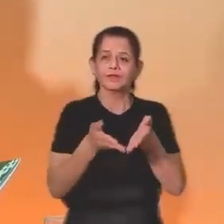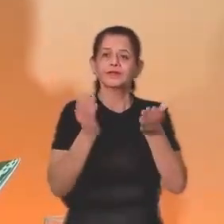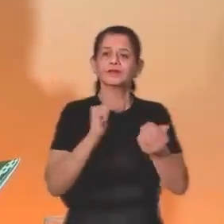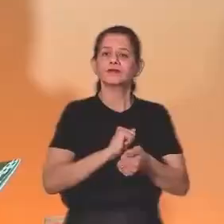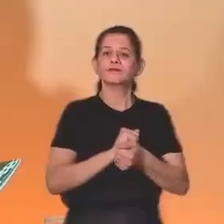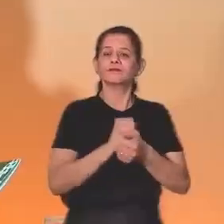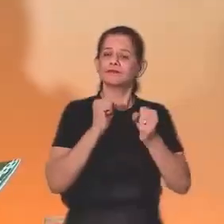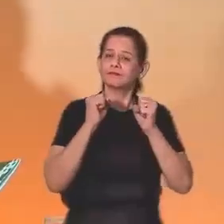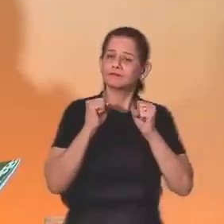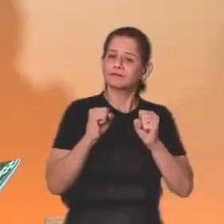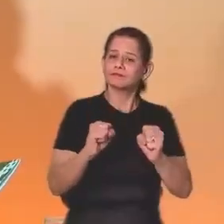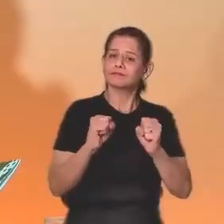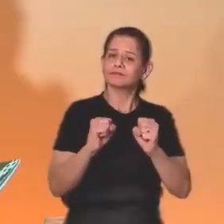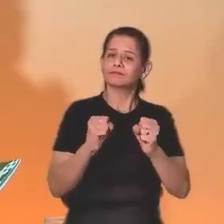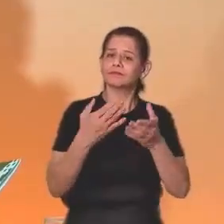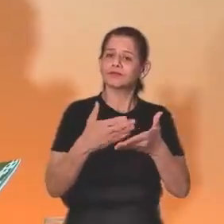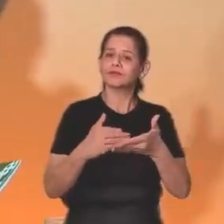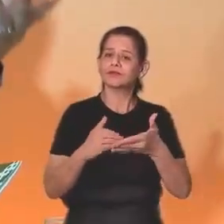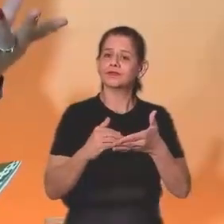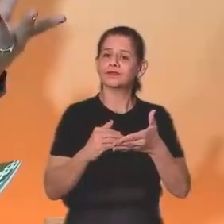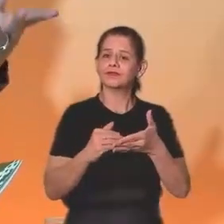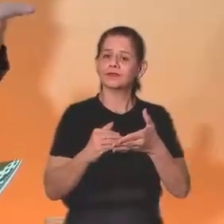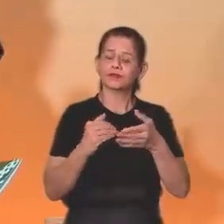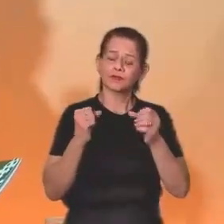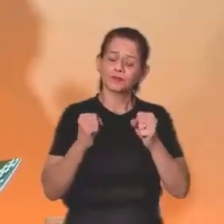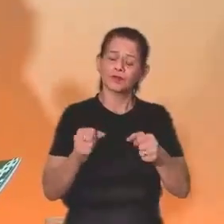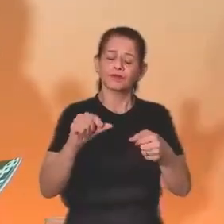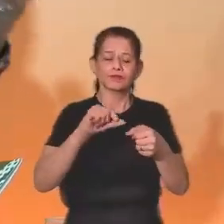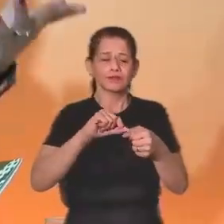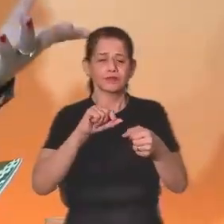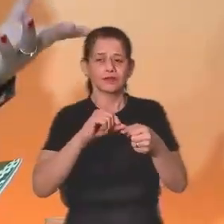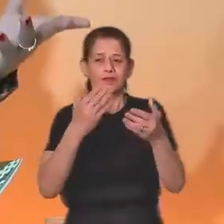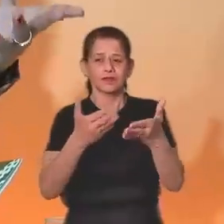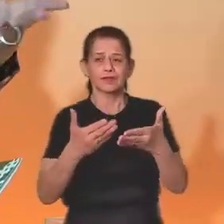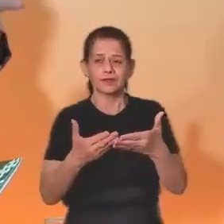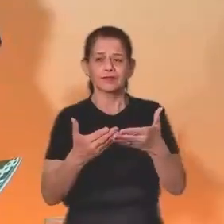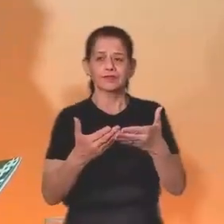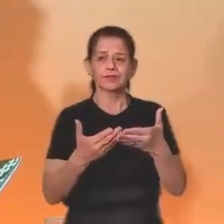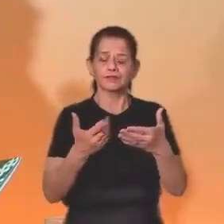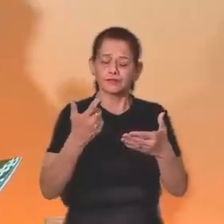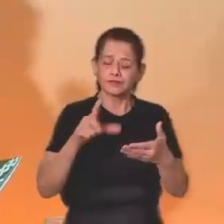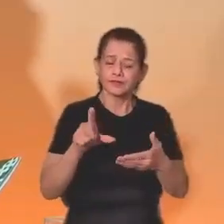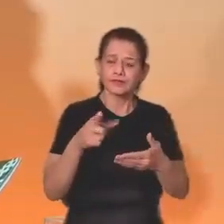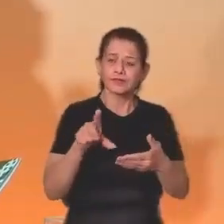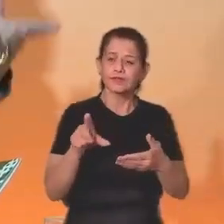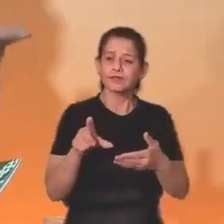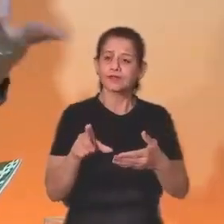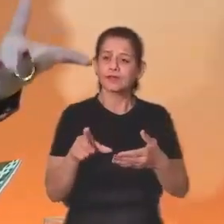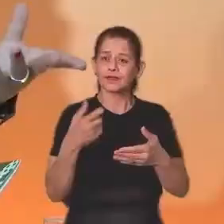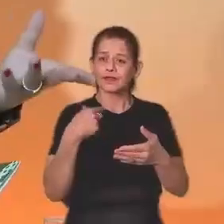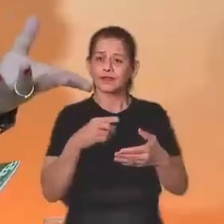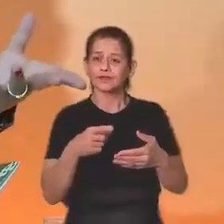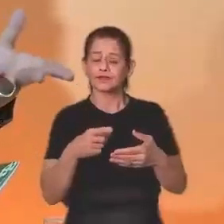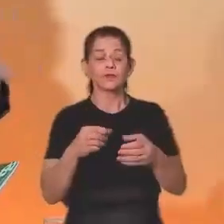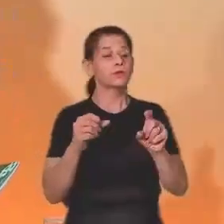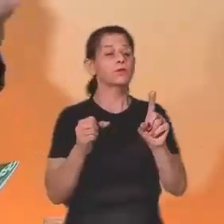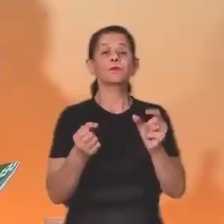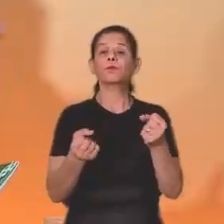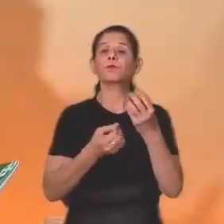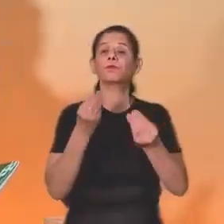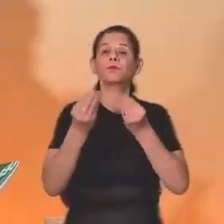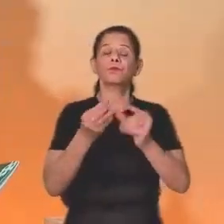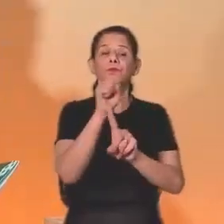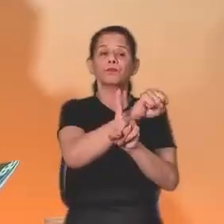que a gente poderia fazer, que o governo pudesse fazer, a gente, enquanto sociedade,